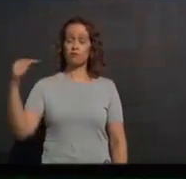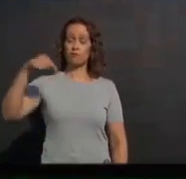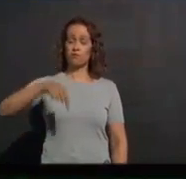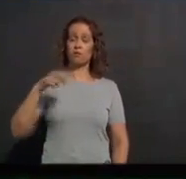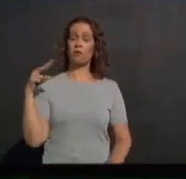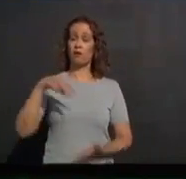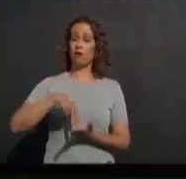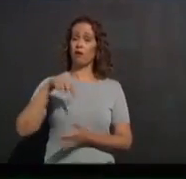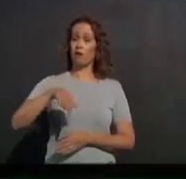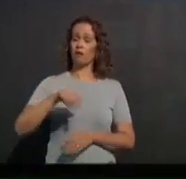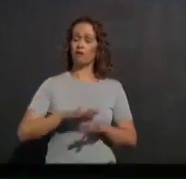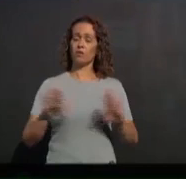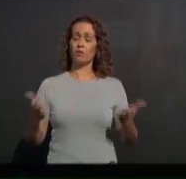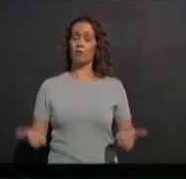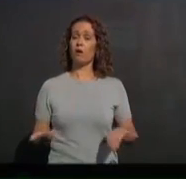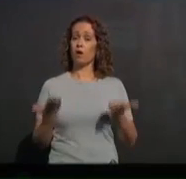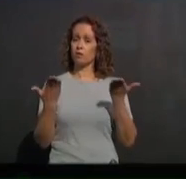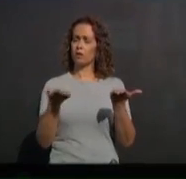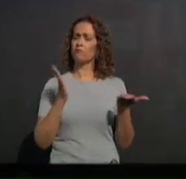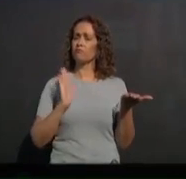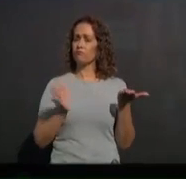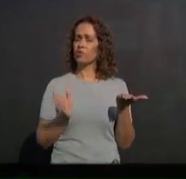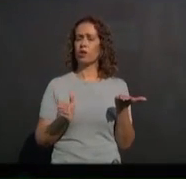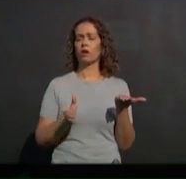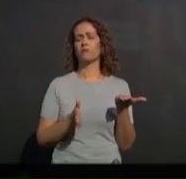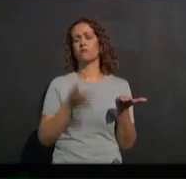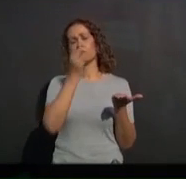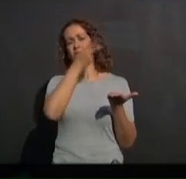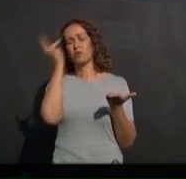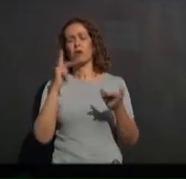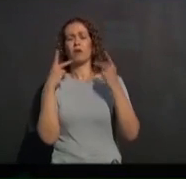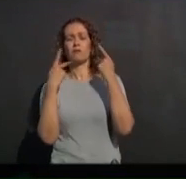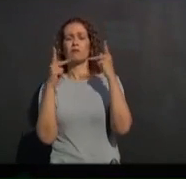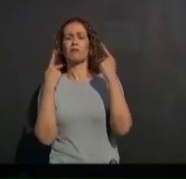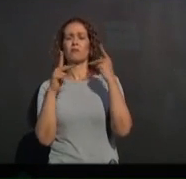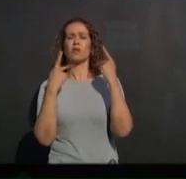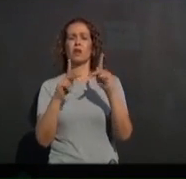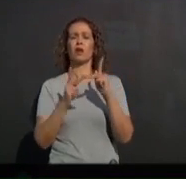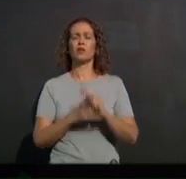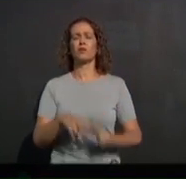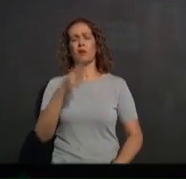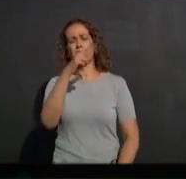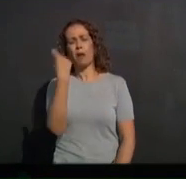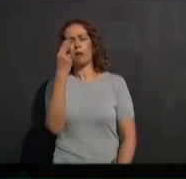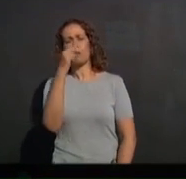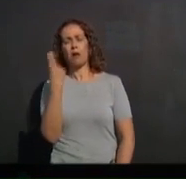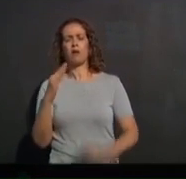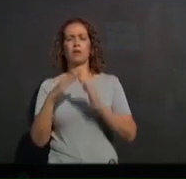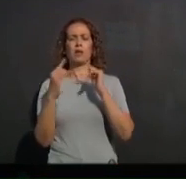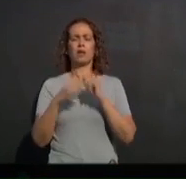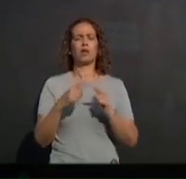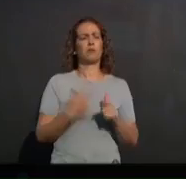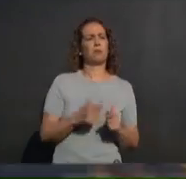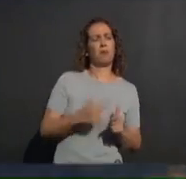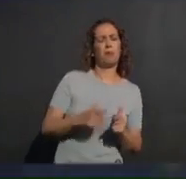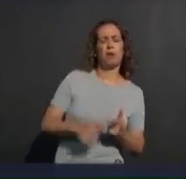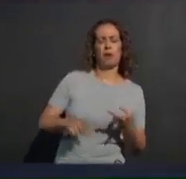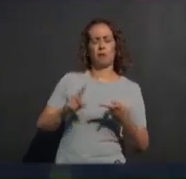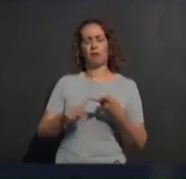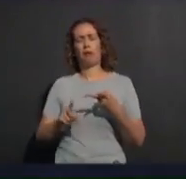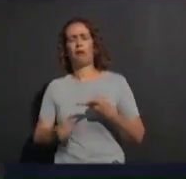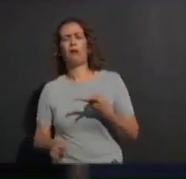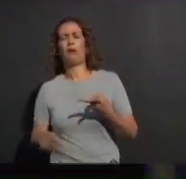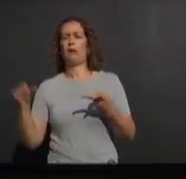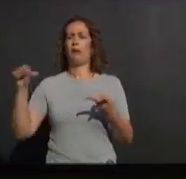pregar aqui, graças a Deus não são os de casa, mas eu já vi pregador vir aqui e pregar só falando mal da igreja, que a igreja está cheia de problema, que a igreja é isso e